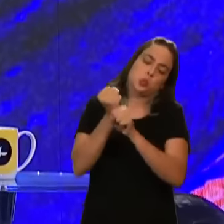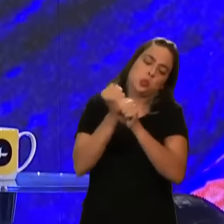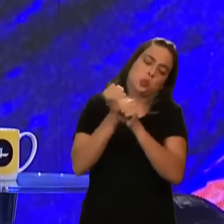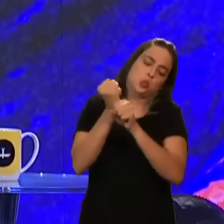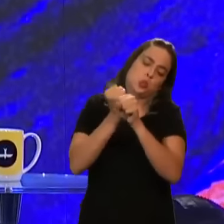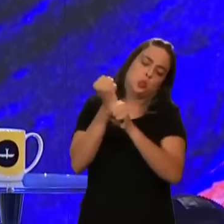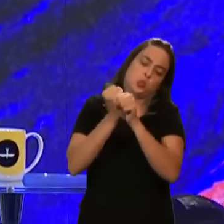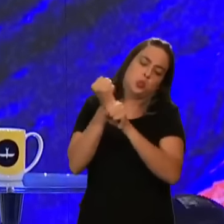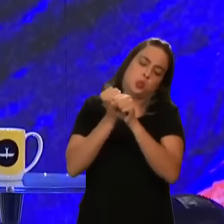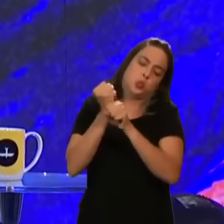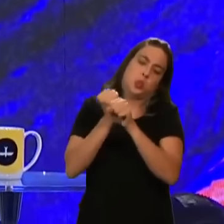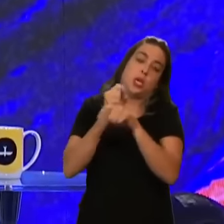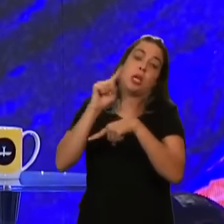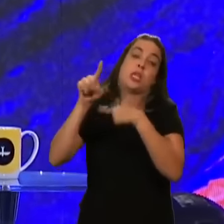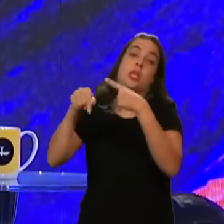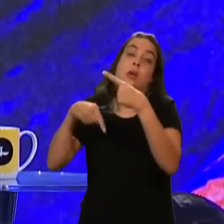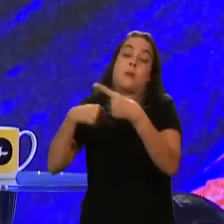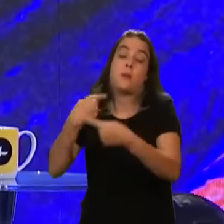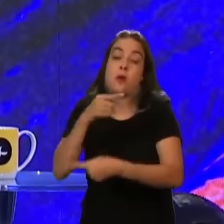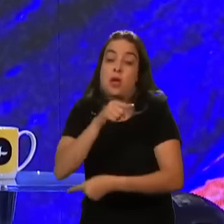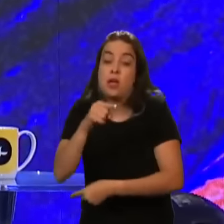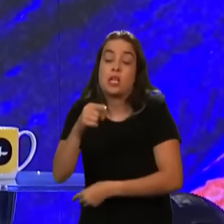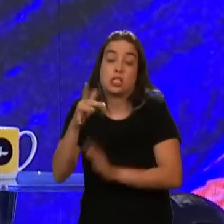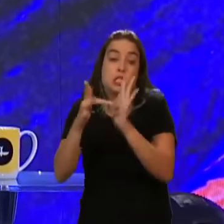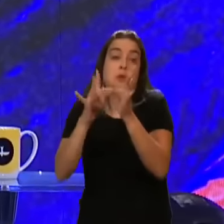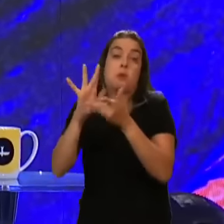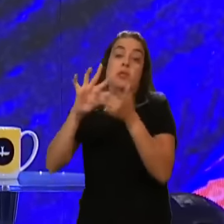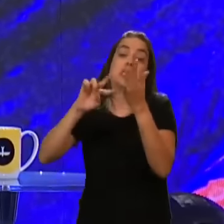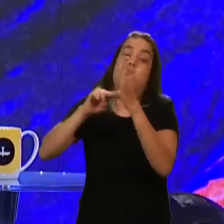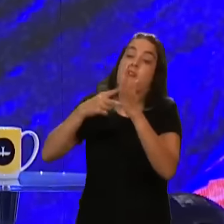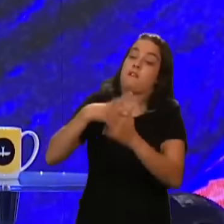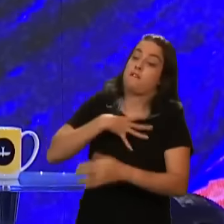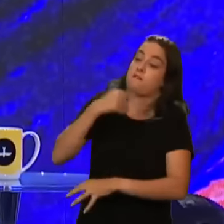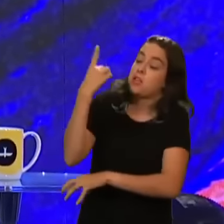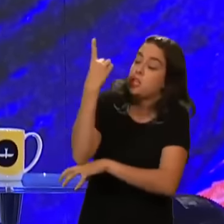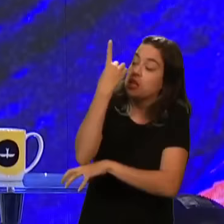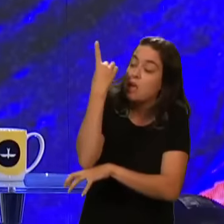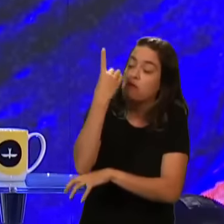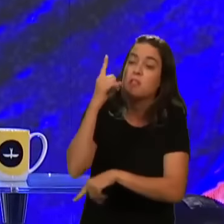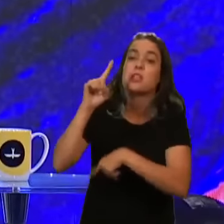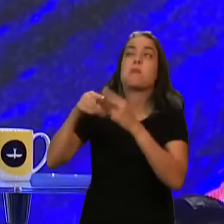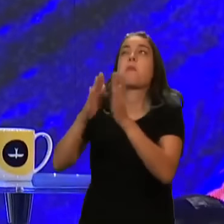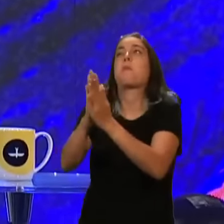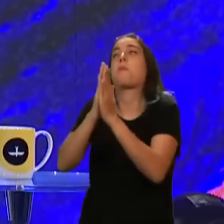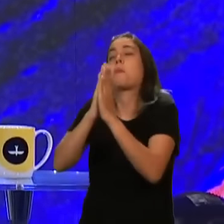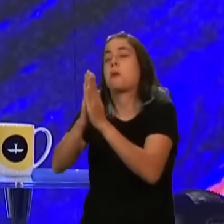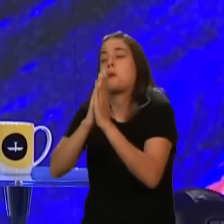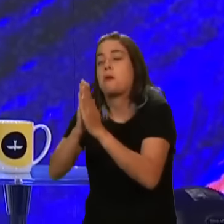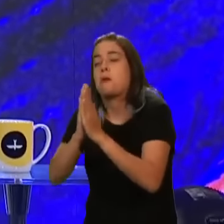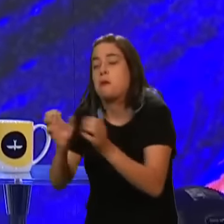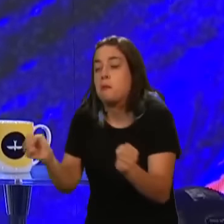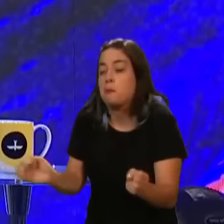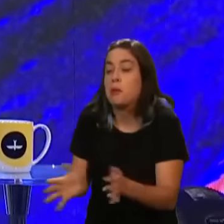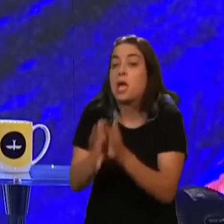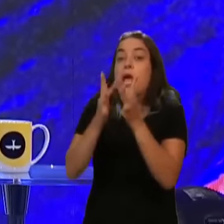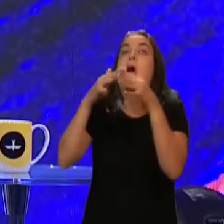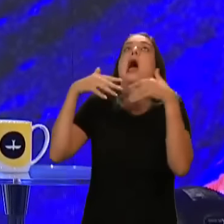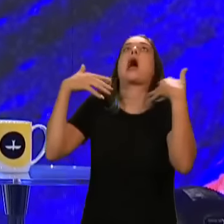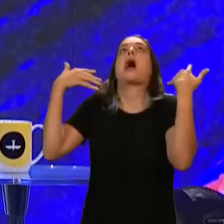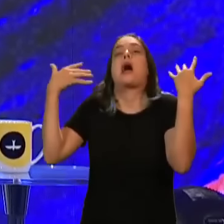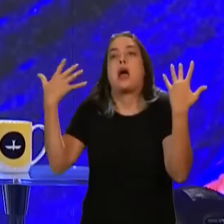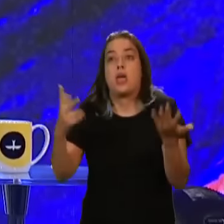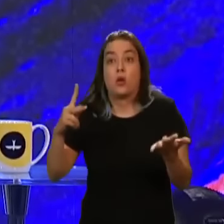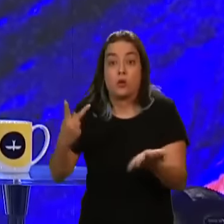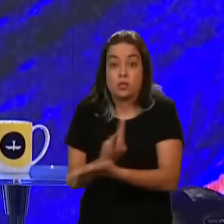depois chamar Ele de filho de Davi milhares de vezes, depois implorar milhares de vezes por um milagre, aí sim